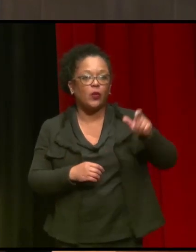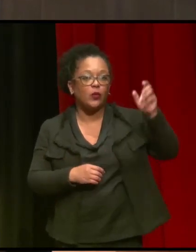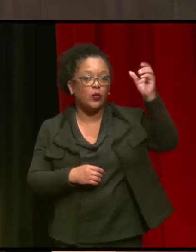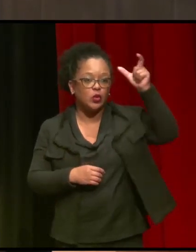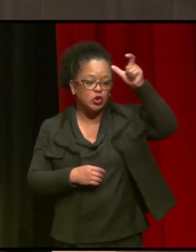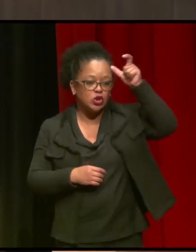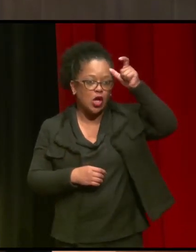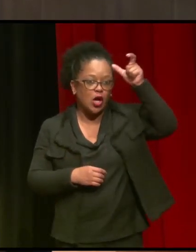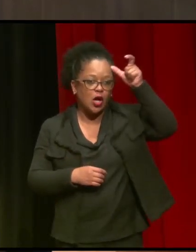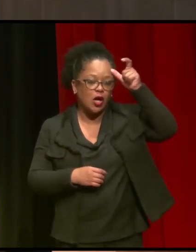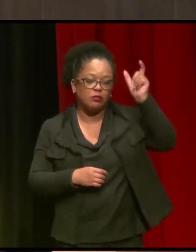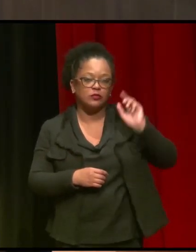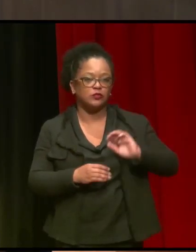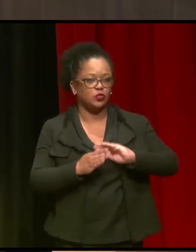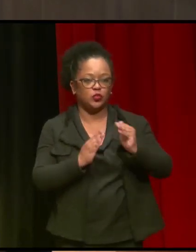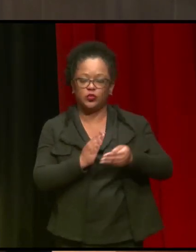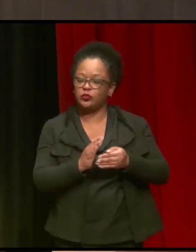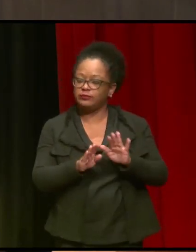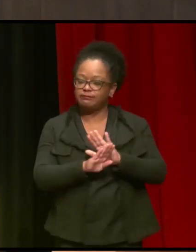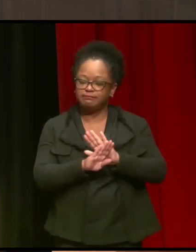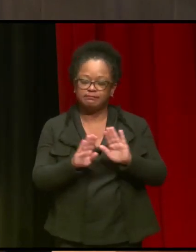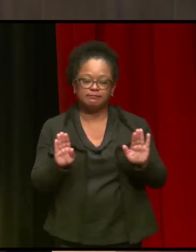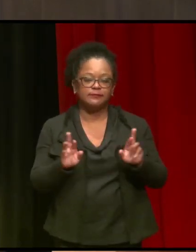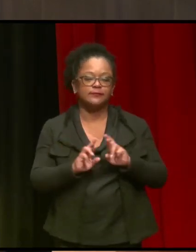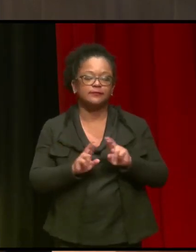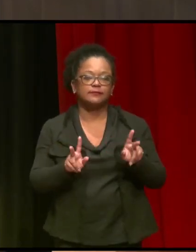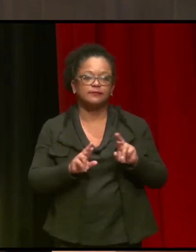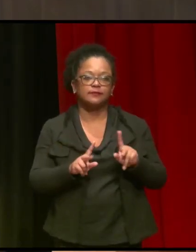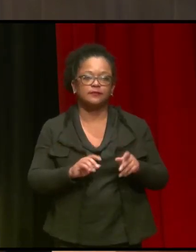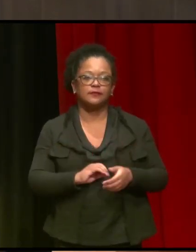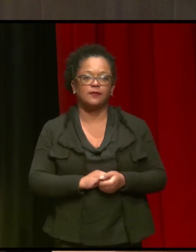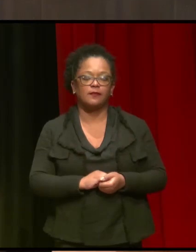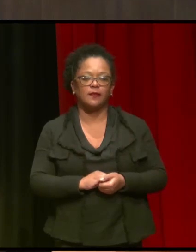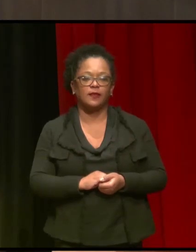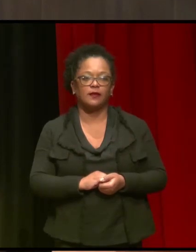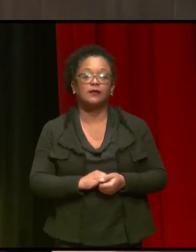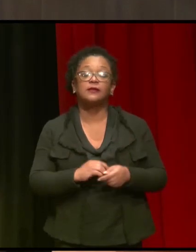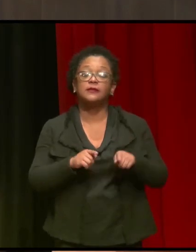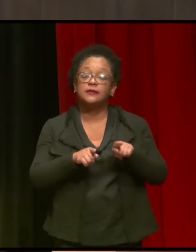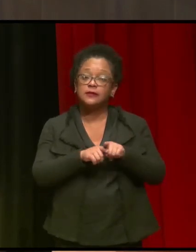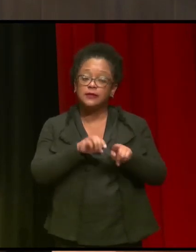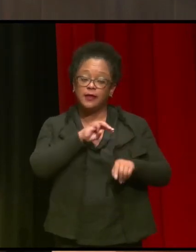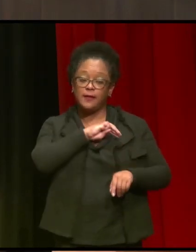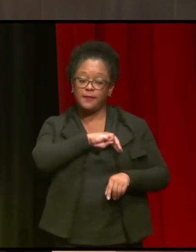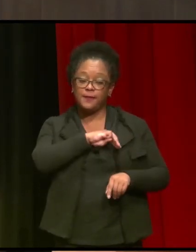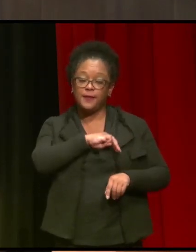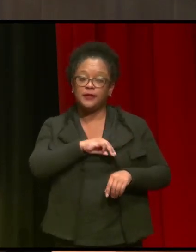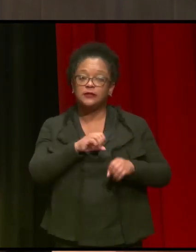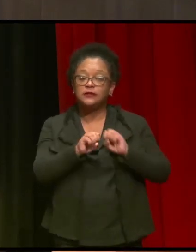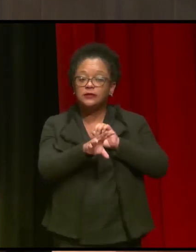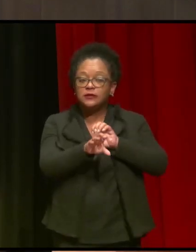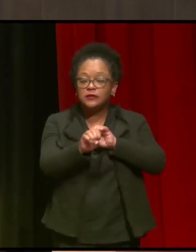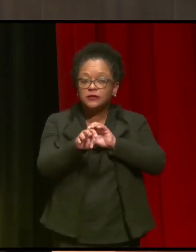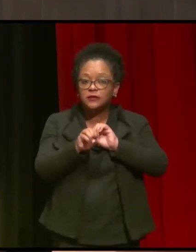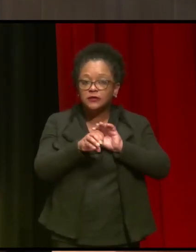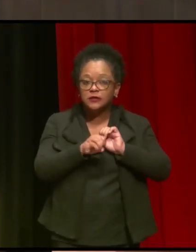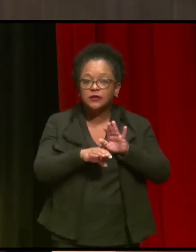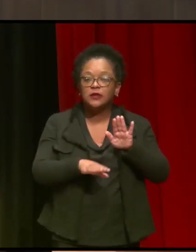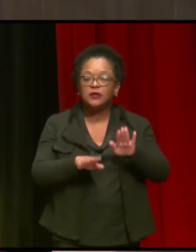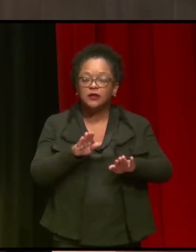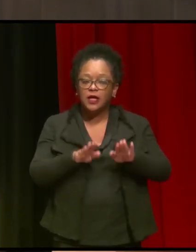está ali é demoníaco, porque não é, não é. E esse é o ensino de Mateus. O Dr. Gibbs está falando, olha, tem momentos